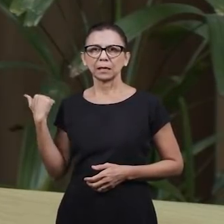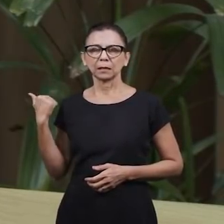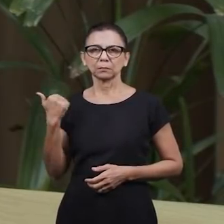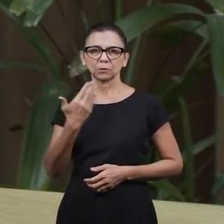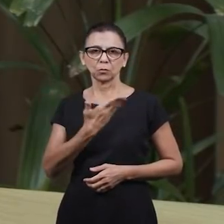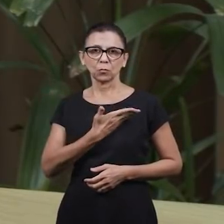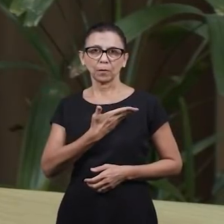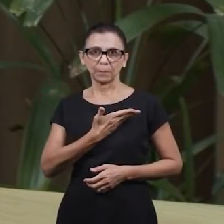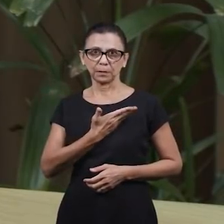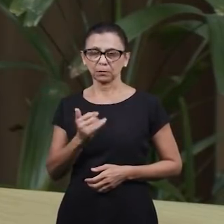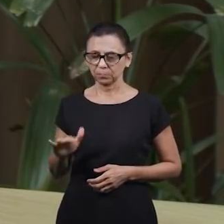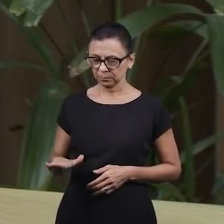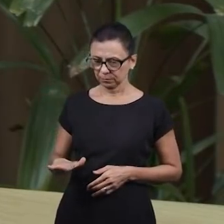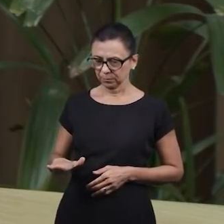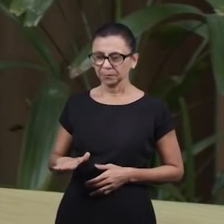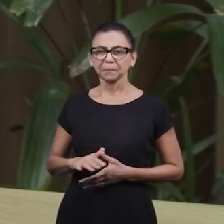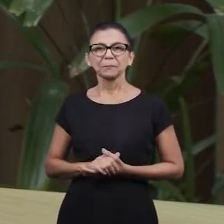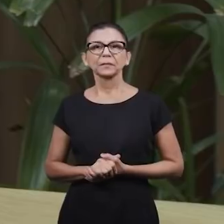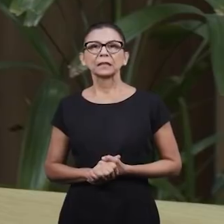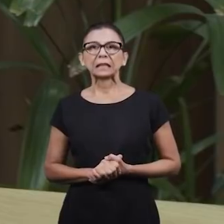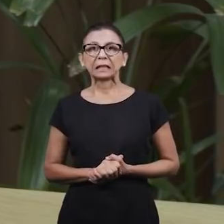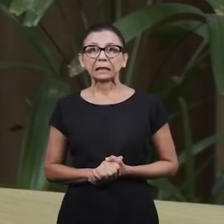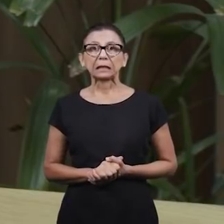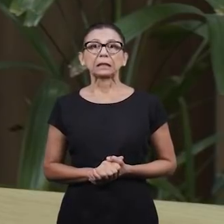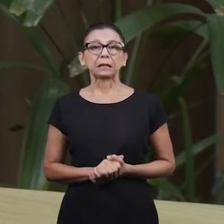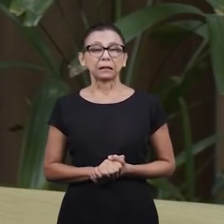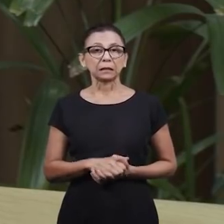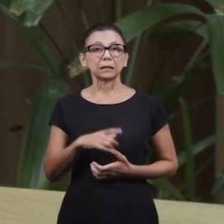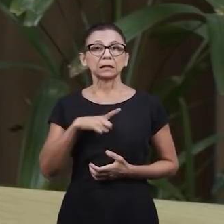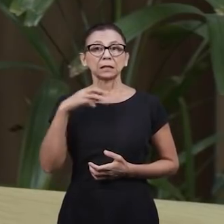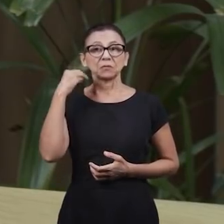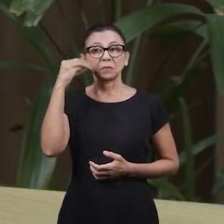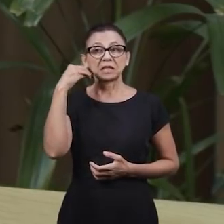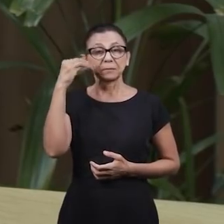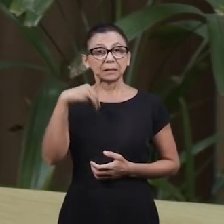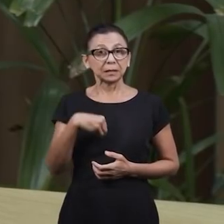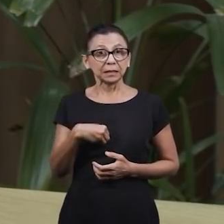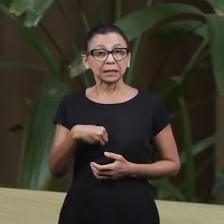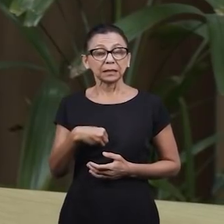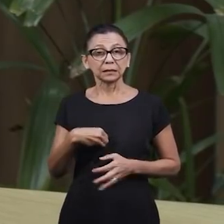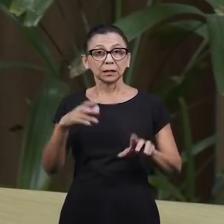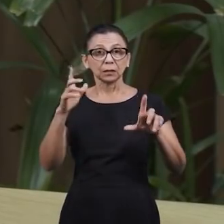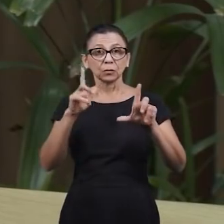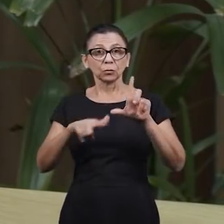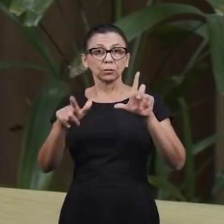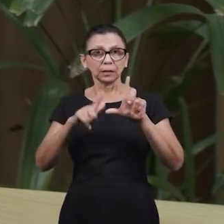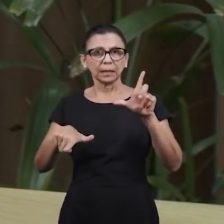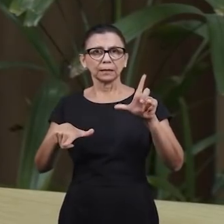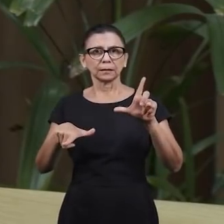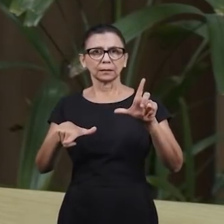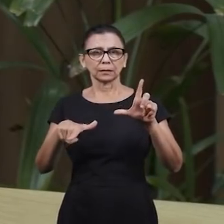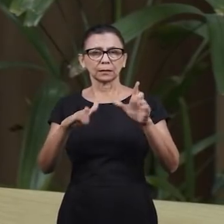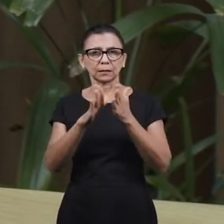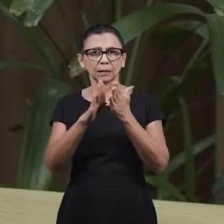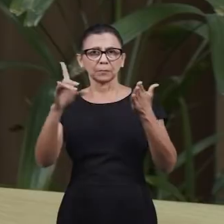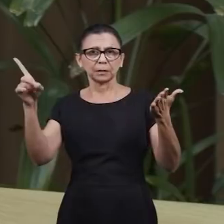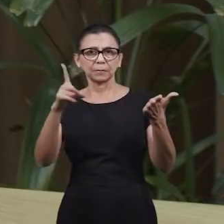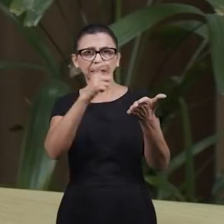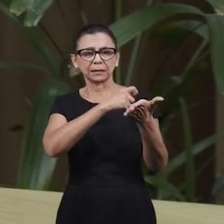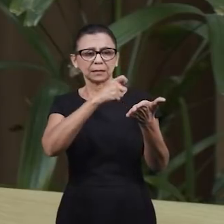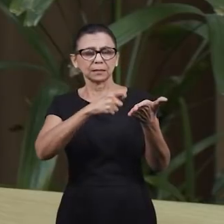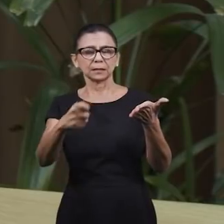que teve uma experiência tremenda com a Bíblia, Bíblia escrita. Passando por um momento